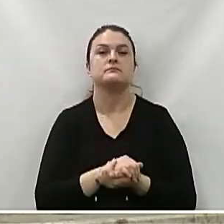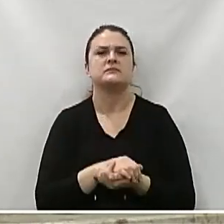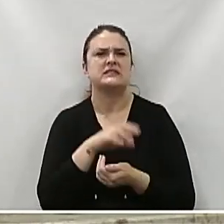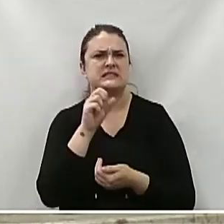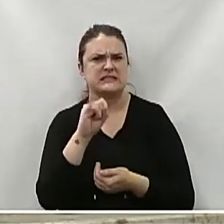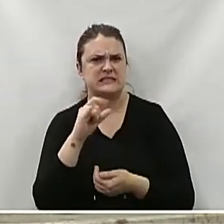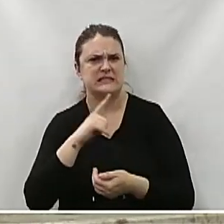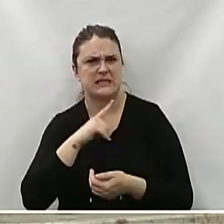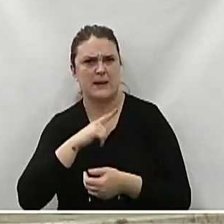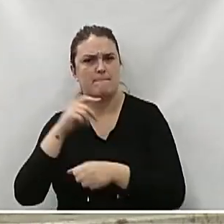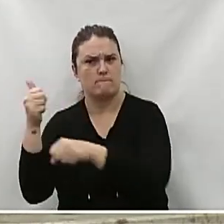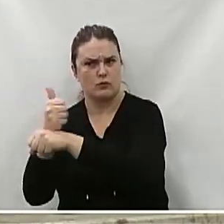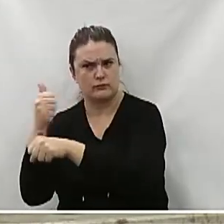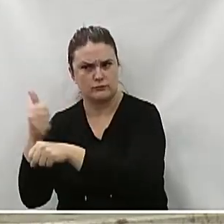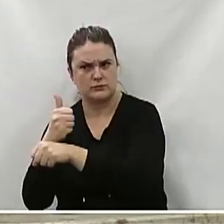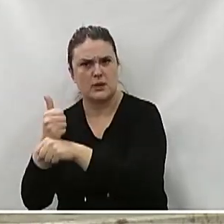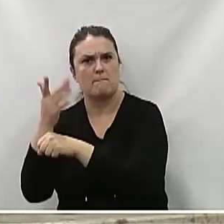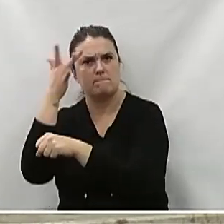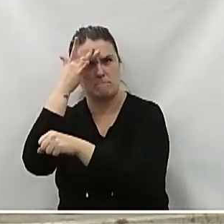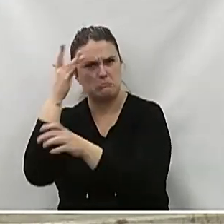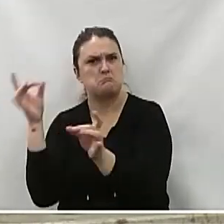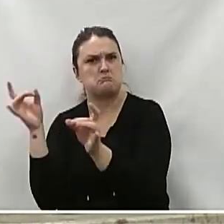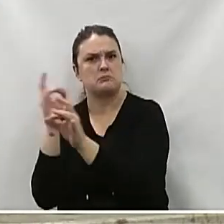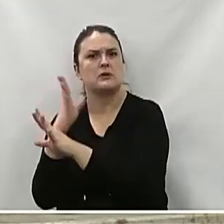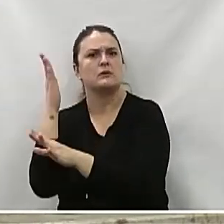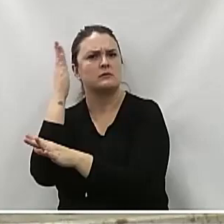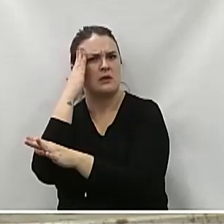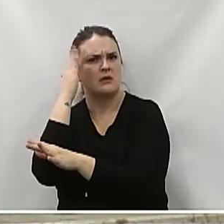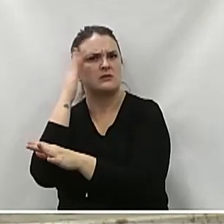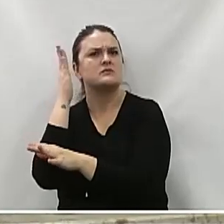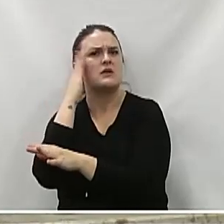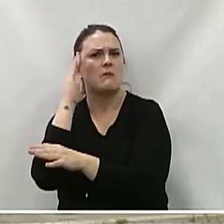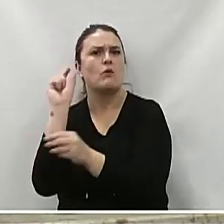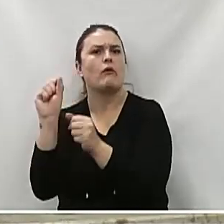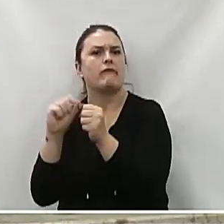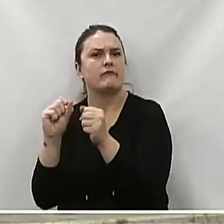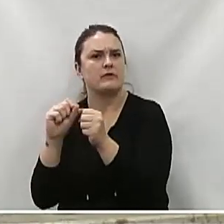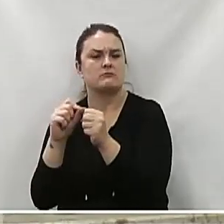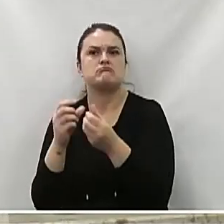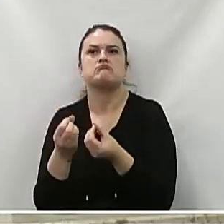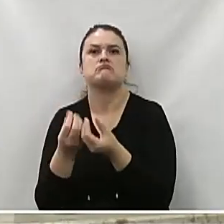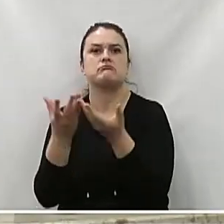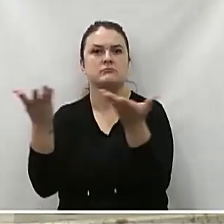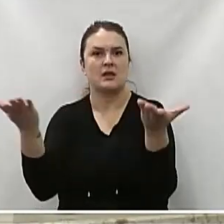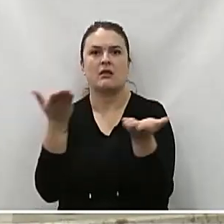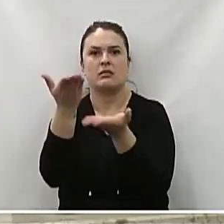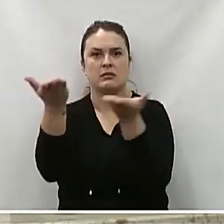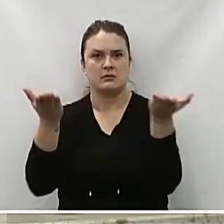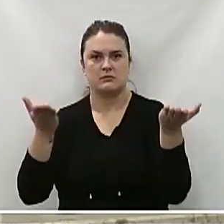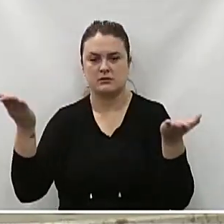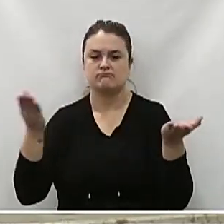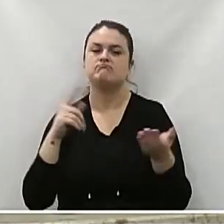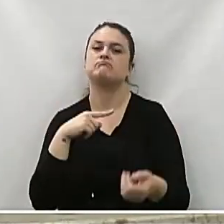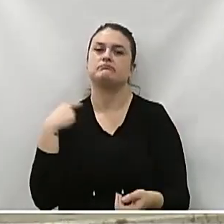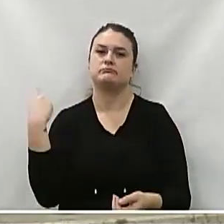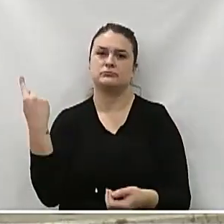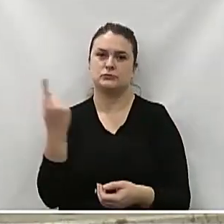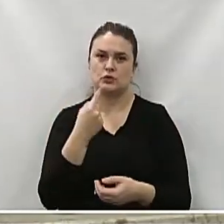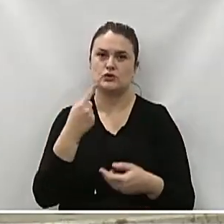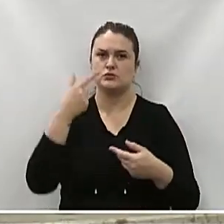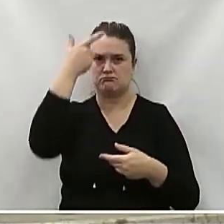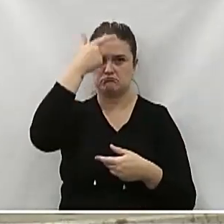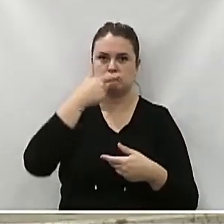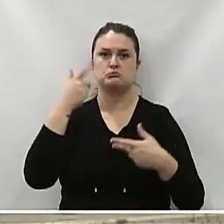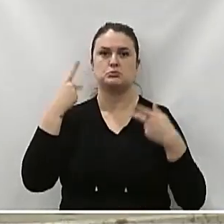mão de obra pessoas Preparadas que entendem da realidade que estão à disposição para atender a nossa gente nós enquanto